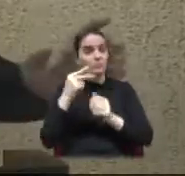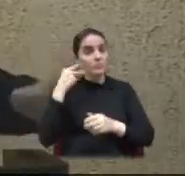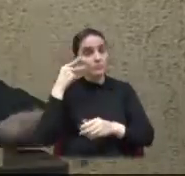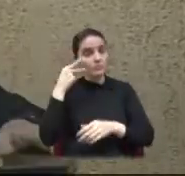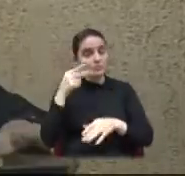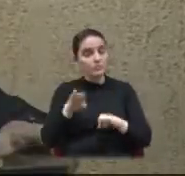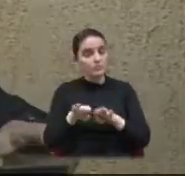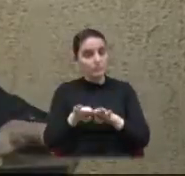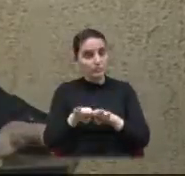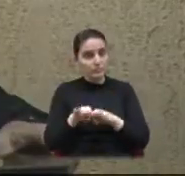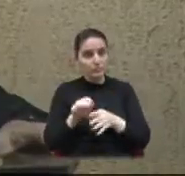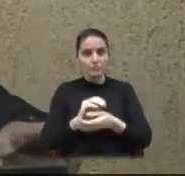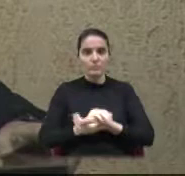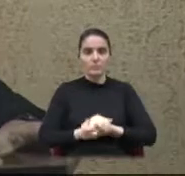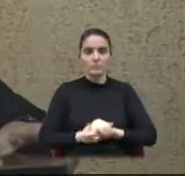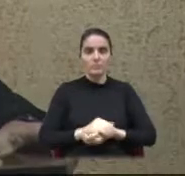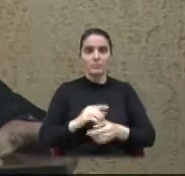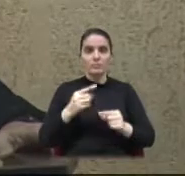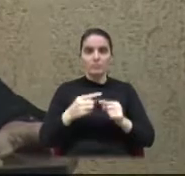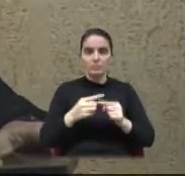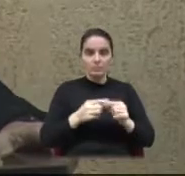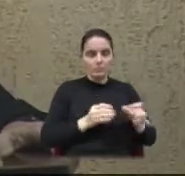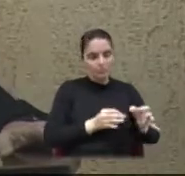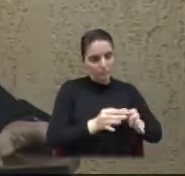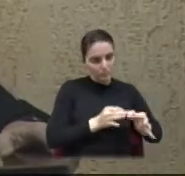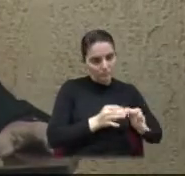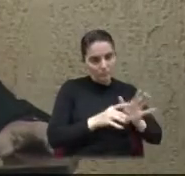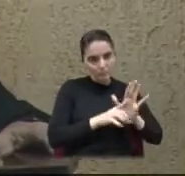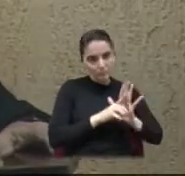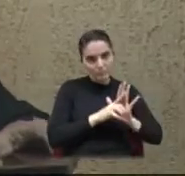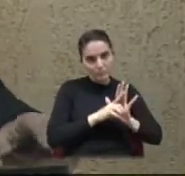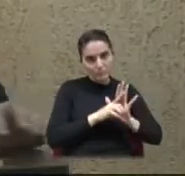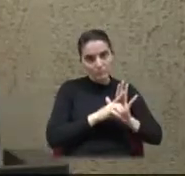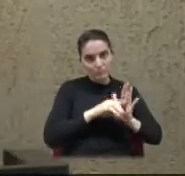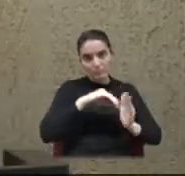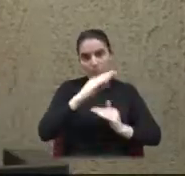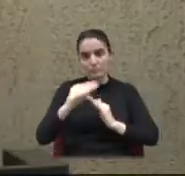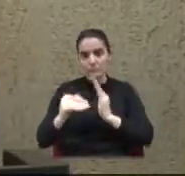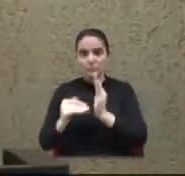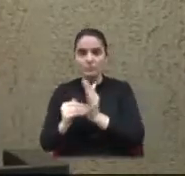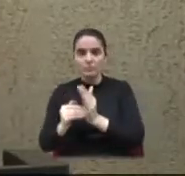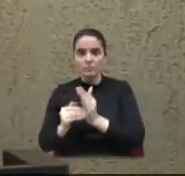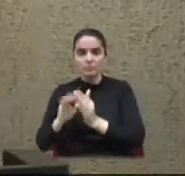Desde a formulação de projetos de lei até a sua fase de execução.